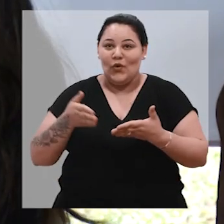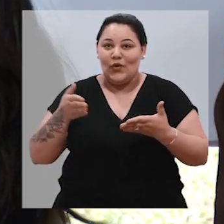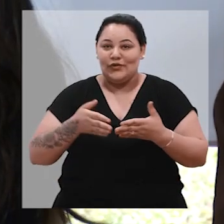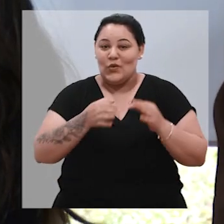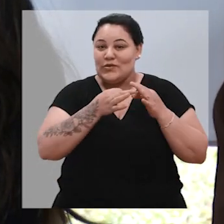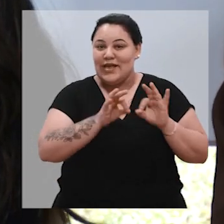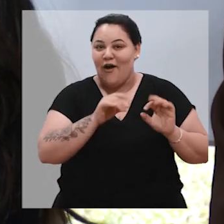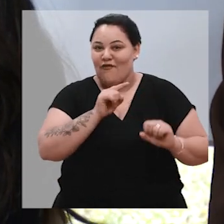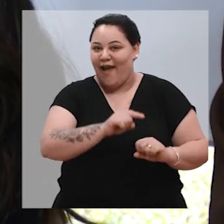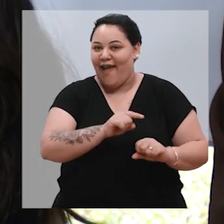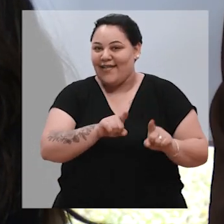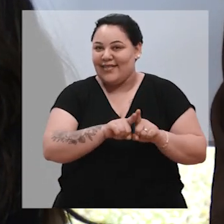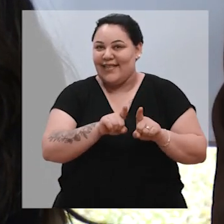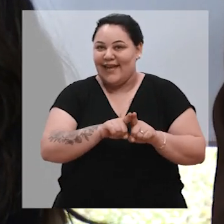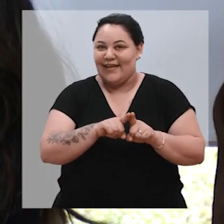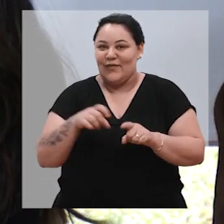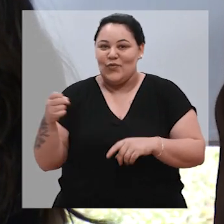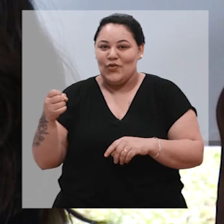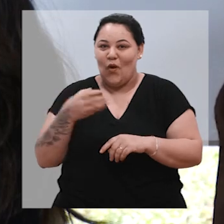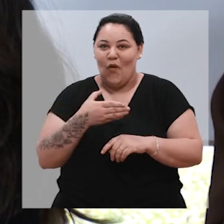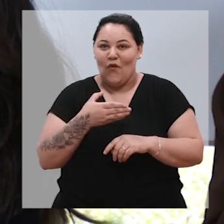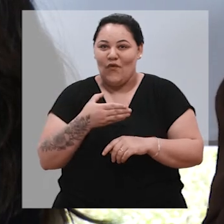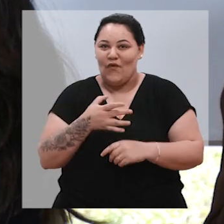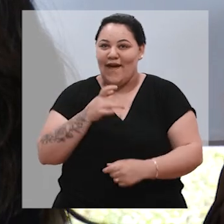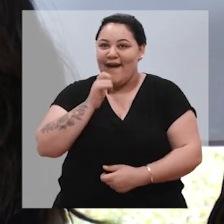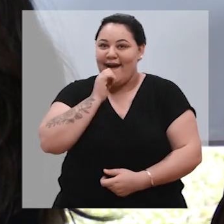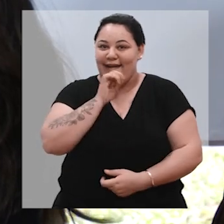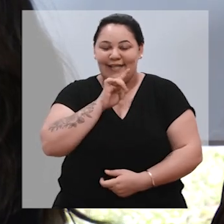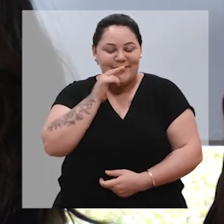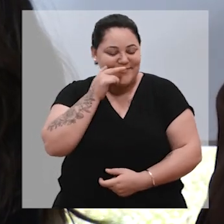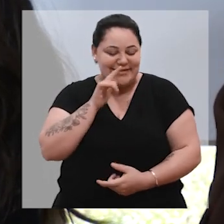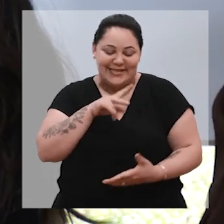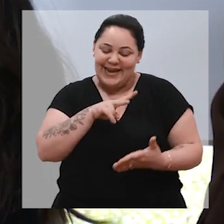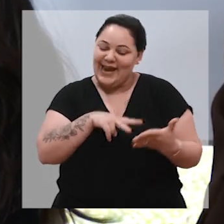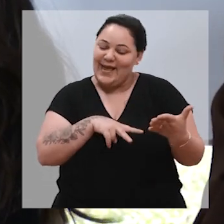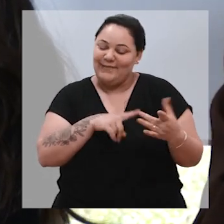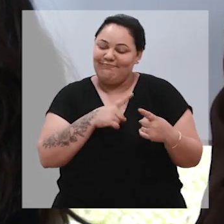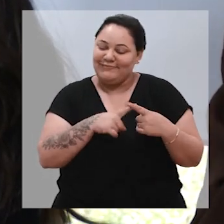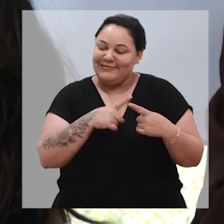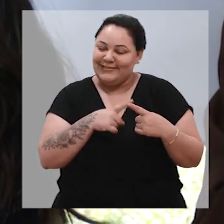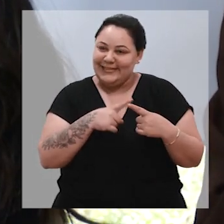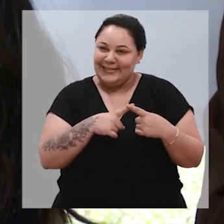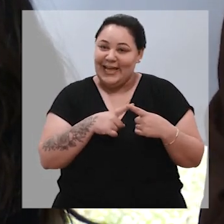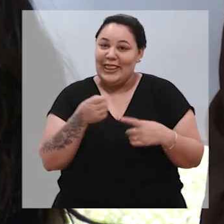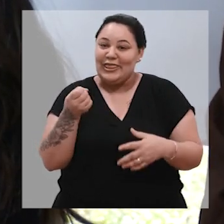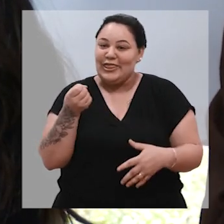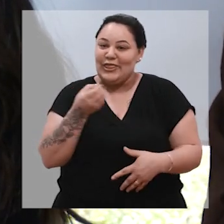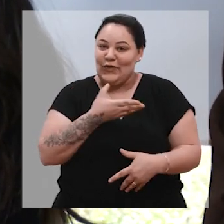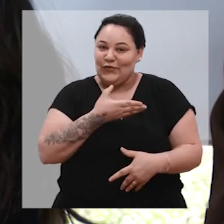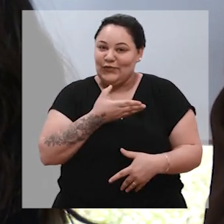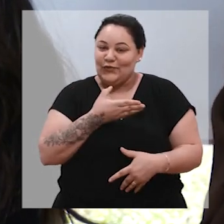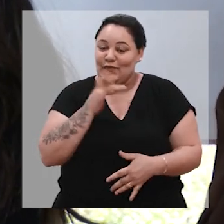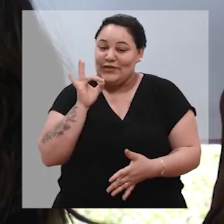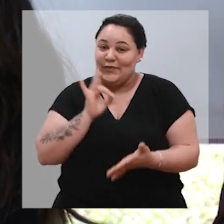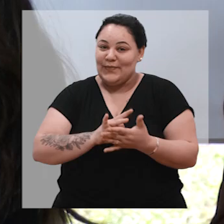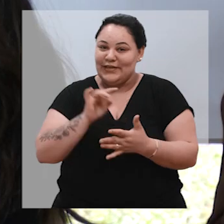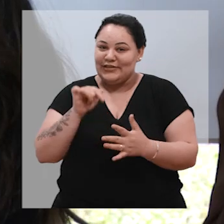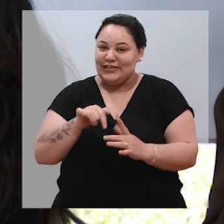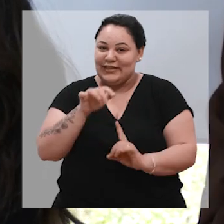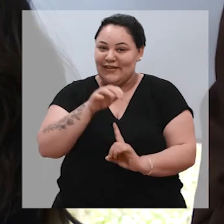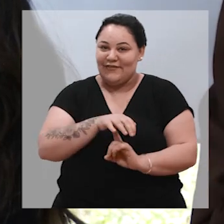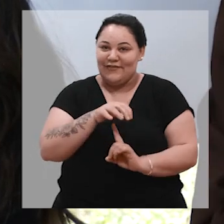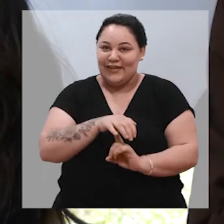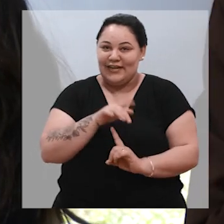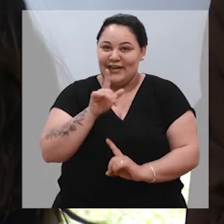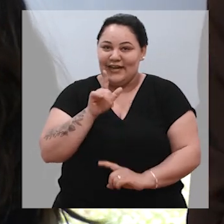Hoje, o Anote Aí traz um lançamento. Como eu ainda não consegui ler, né, porque é lançamento e foi lançado aqui na